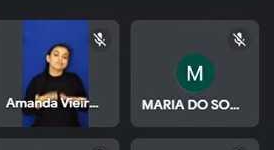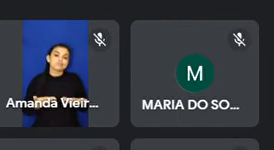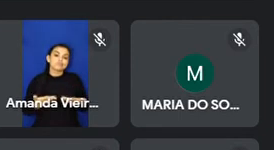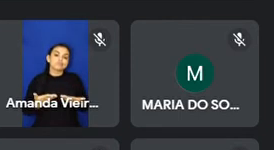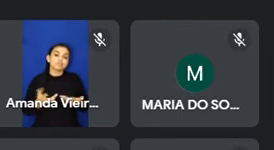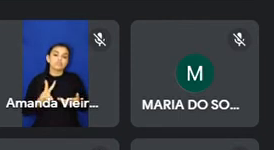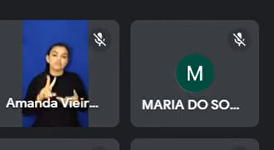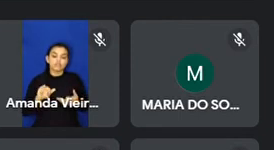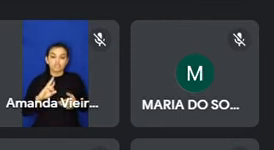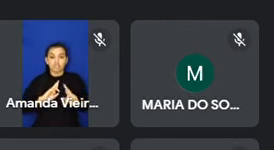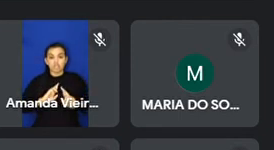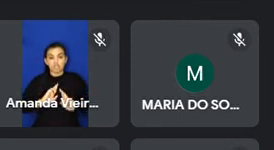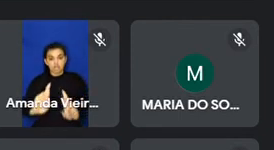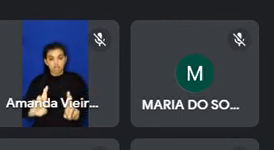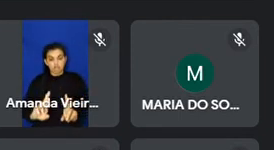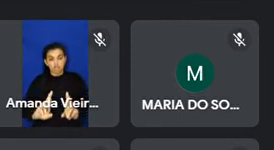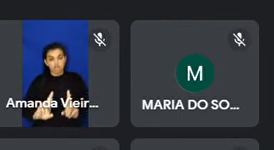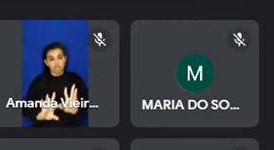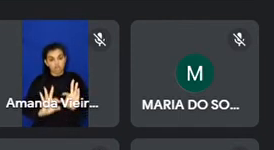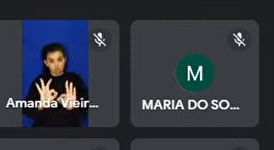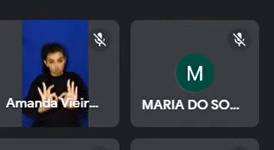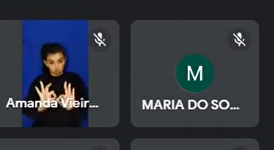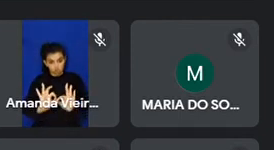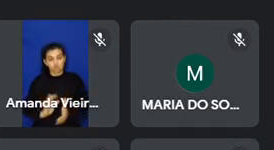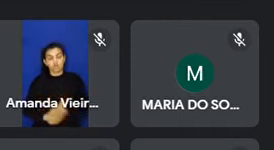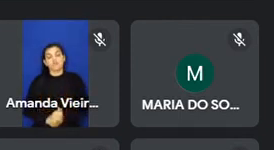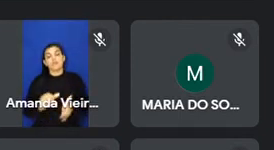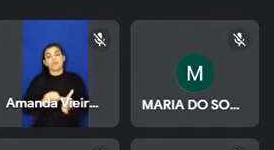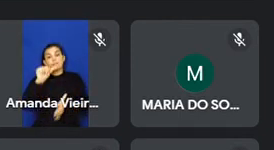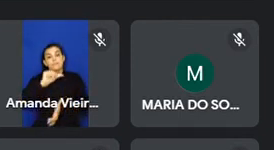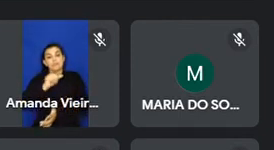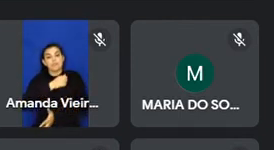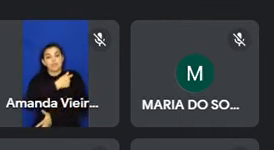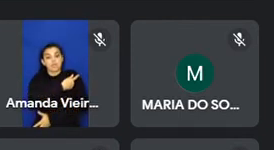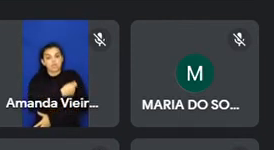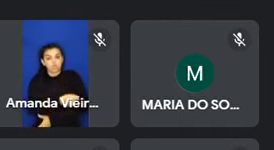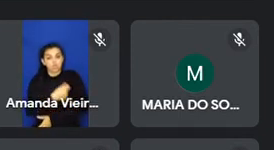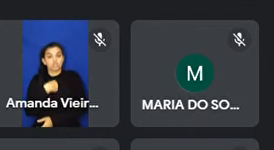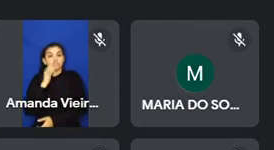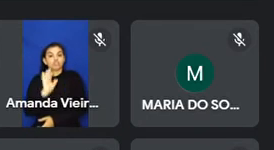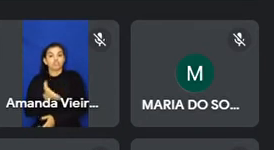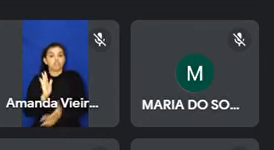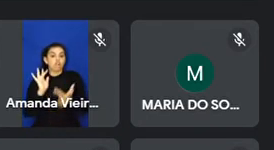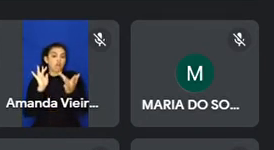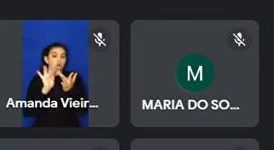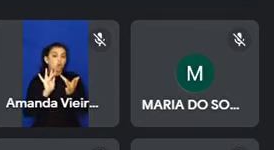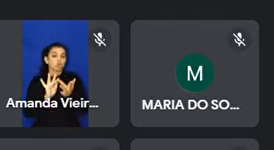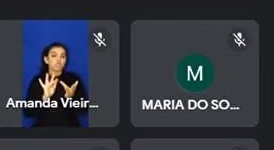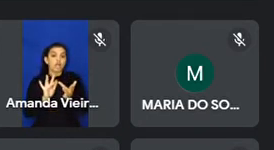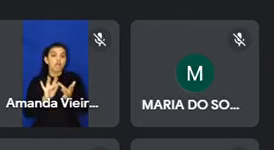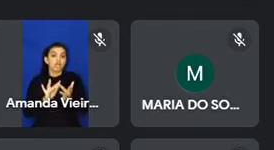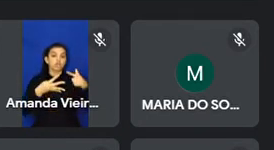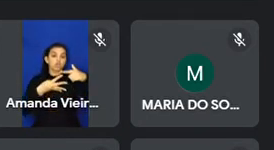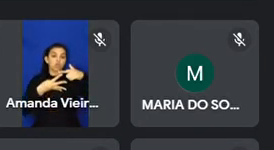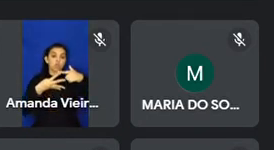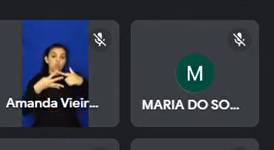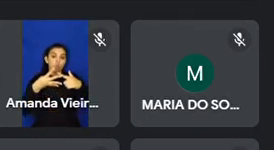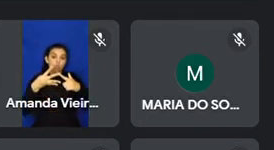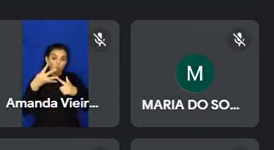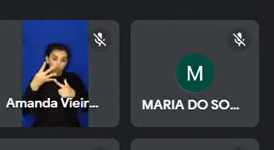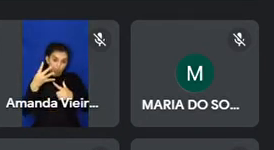micro-organismo. Então, na primeira dose, eu tive contato com 4 antígenos diferentes da